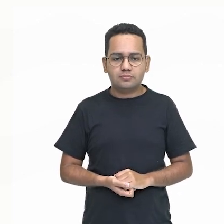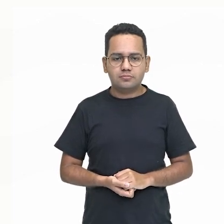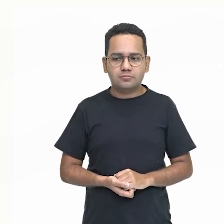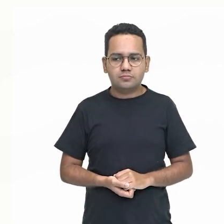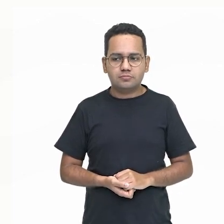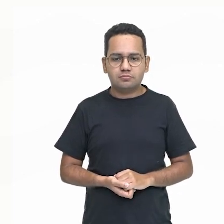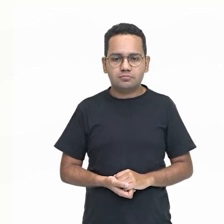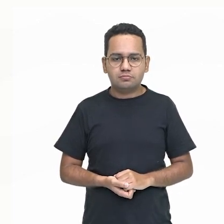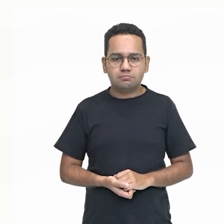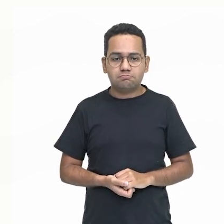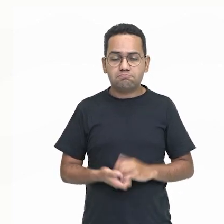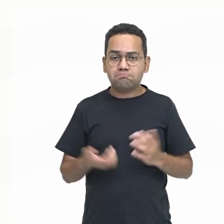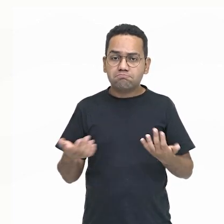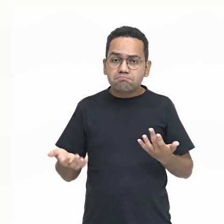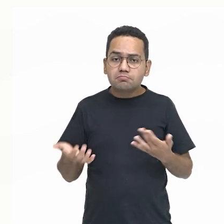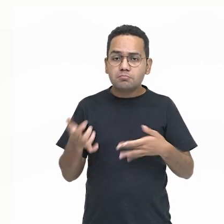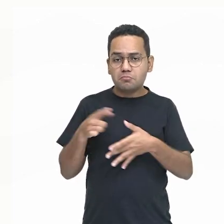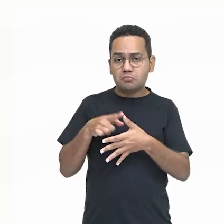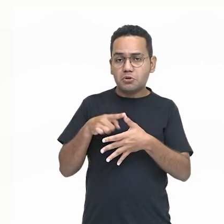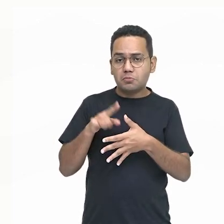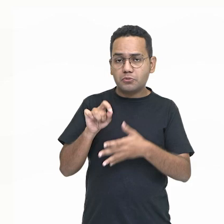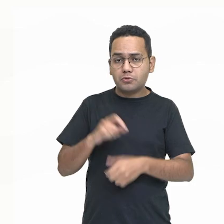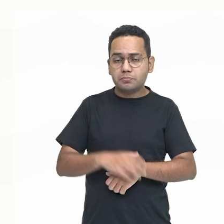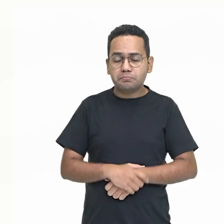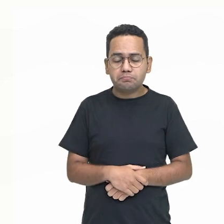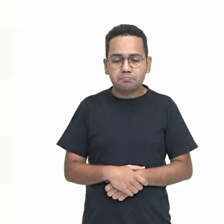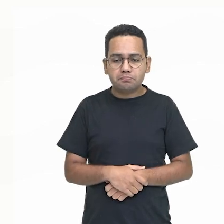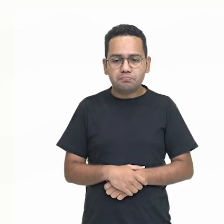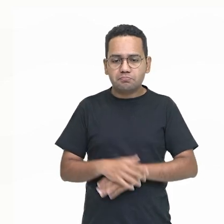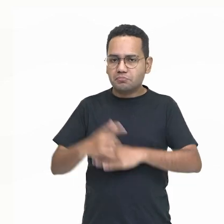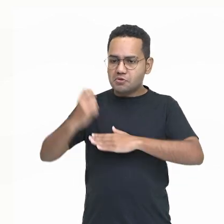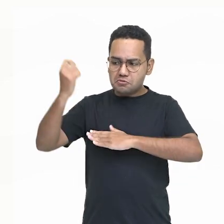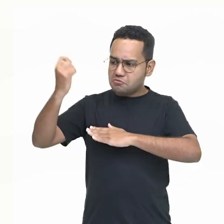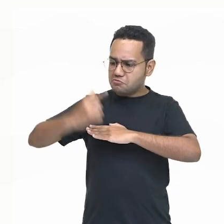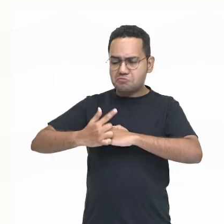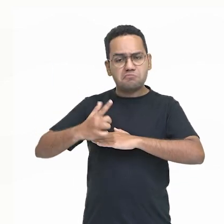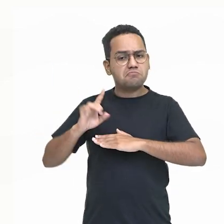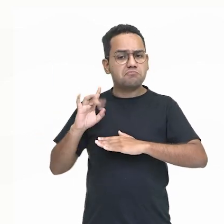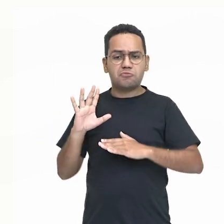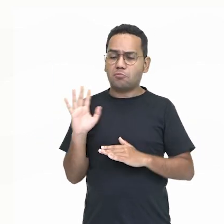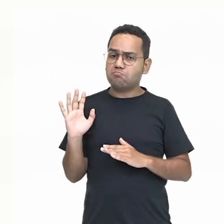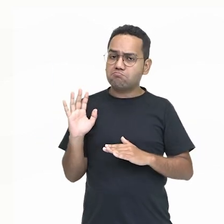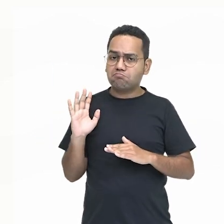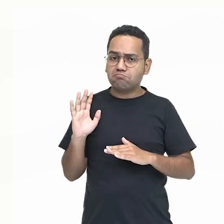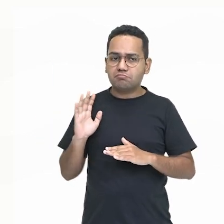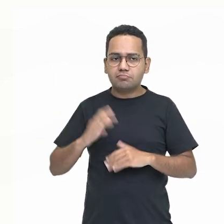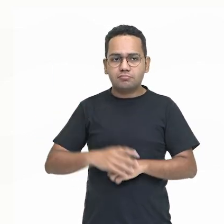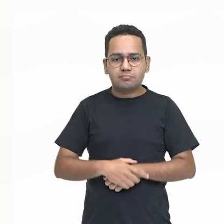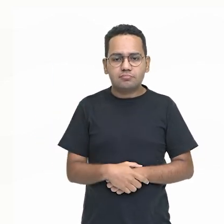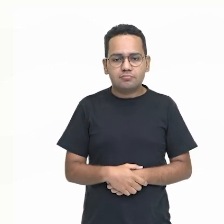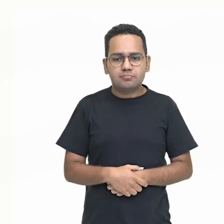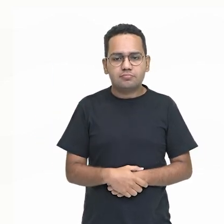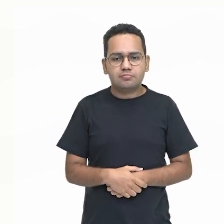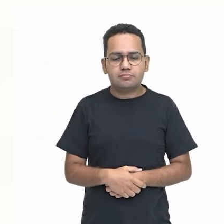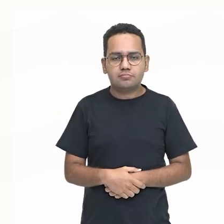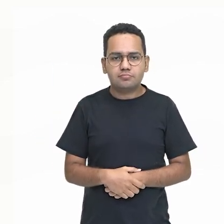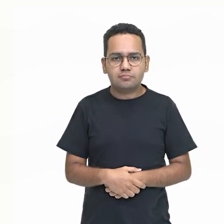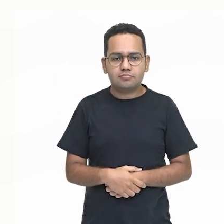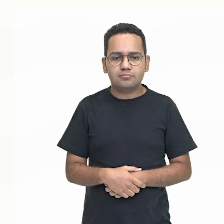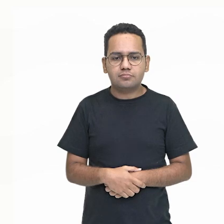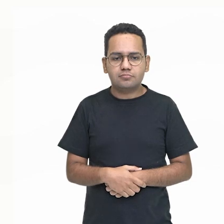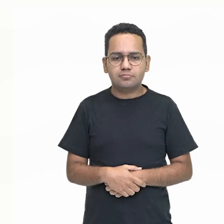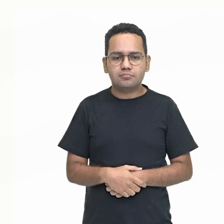é proveniente, você tem aí, proveniente da energia luminosa do